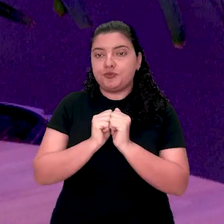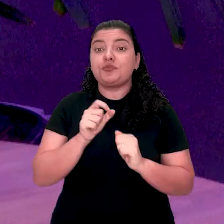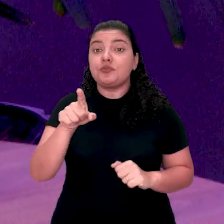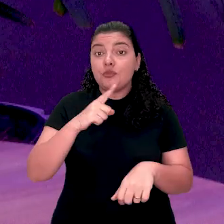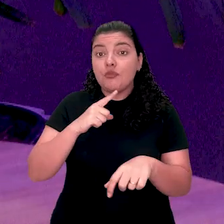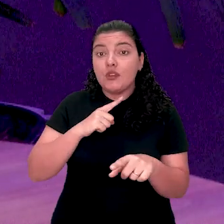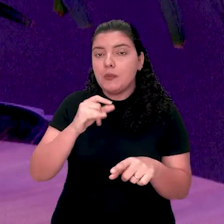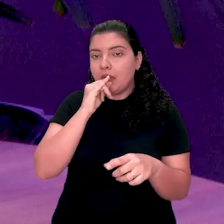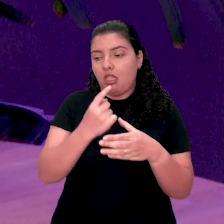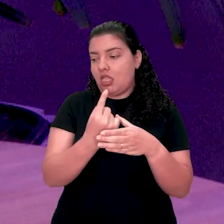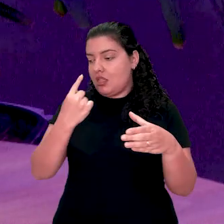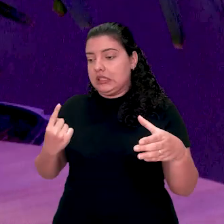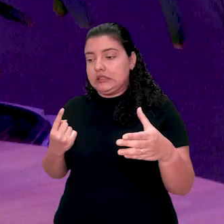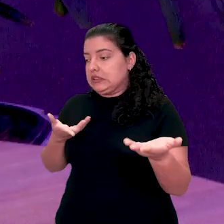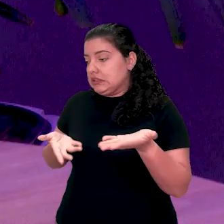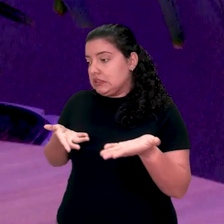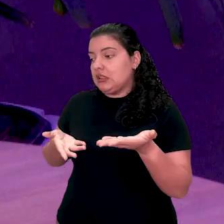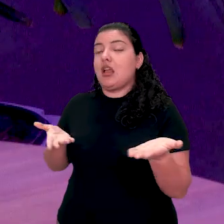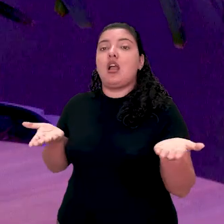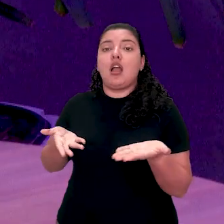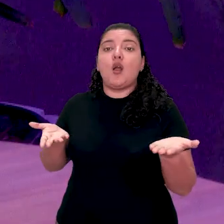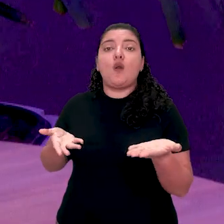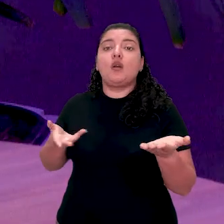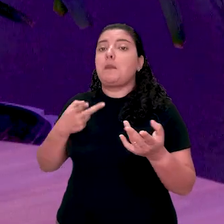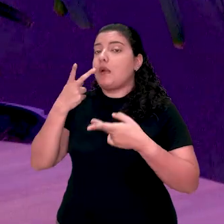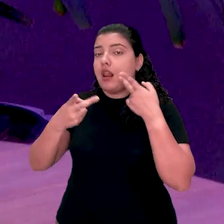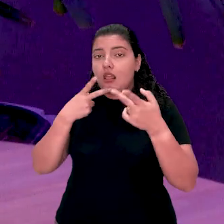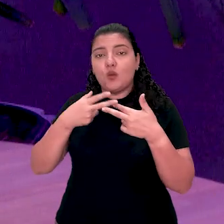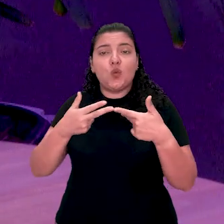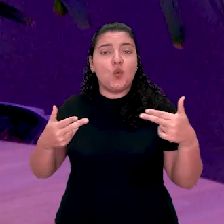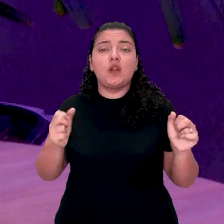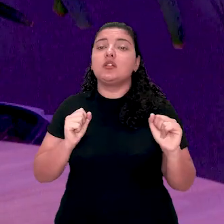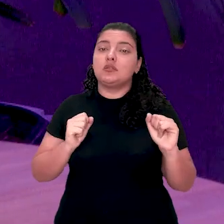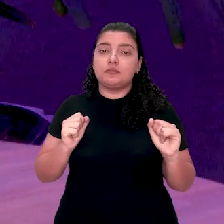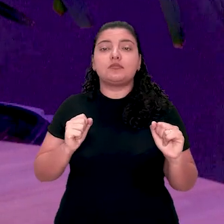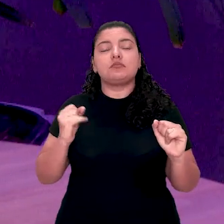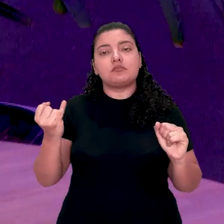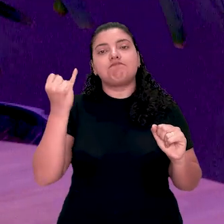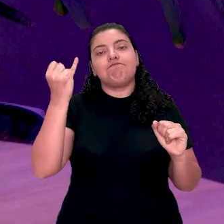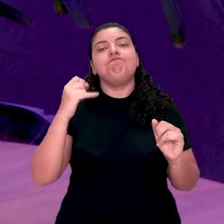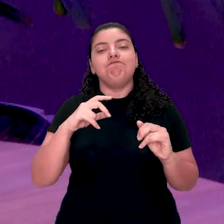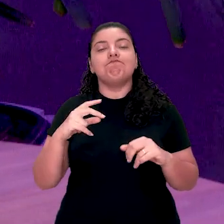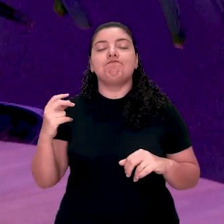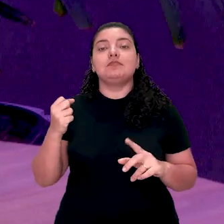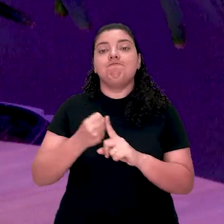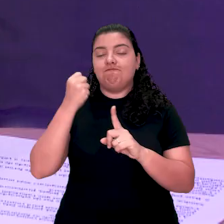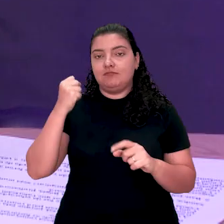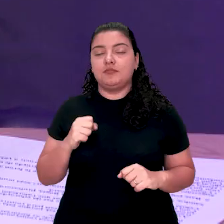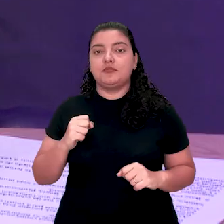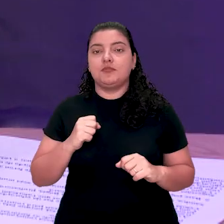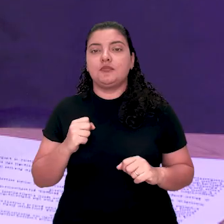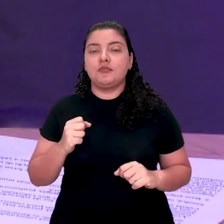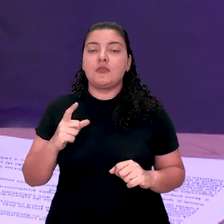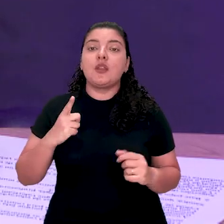Se você tivesse segregada, talvez você não estivesse aqui agora falando e fazendo o trabalho que você realiza, que é muito significativo. Tem gente que fala assim, tu devia fazer